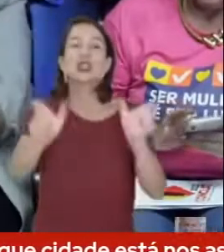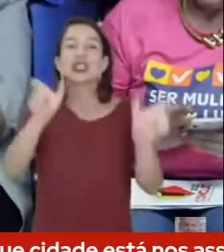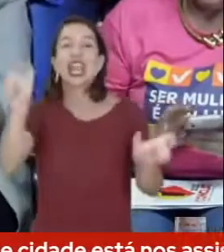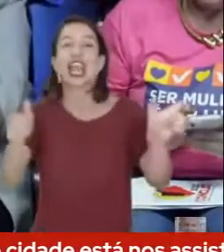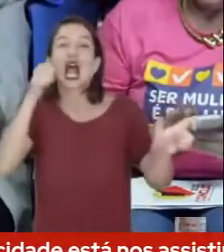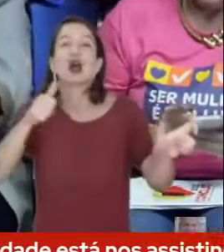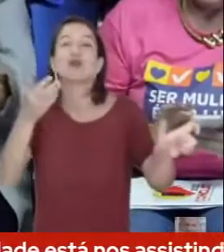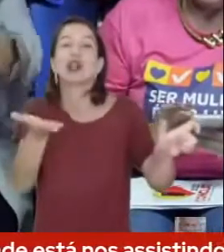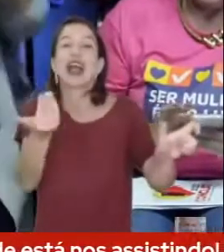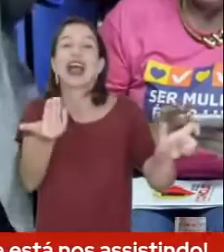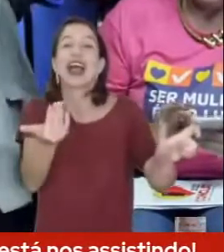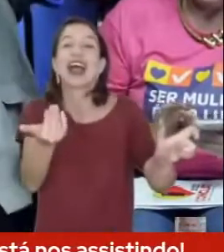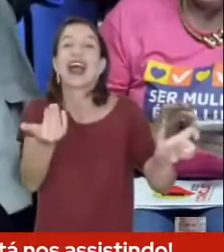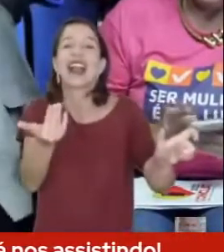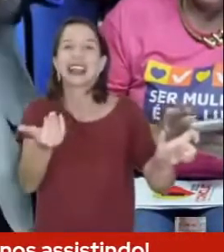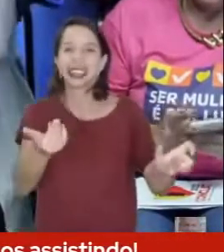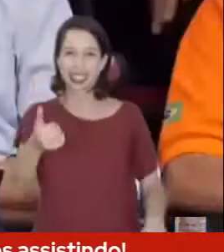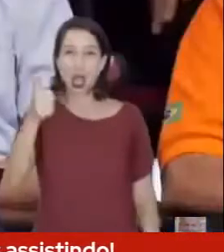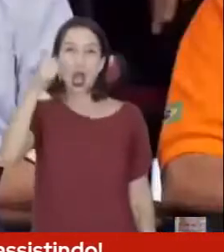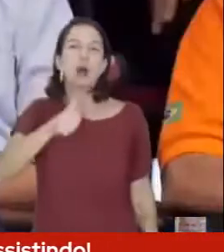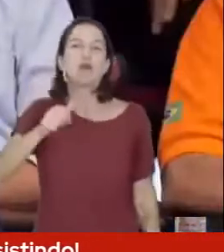Mulheres negras!